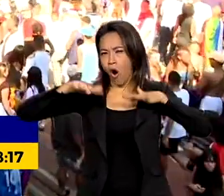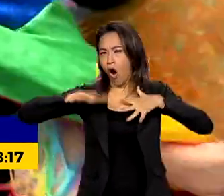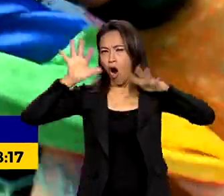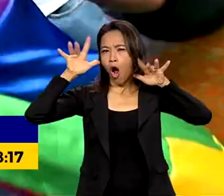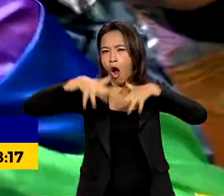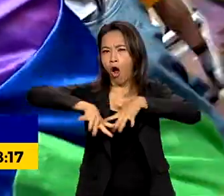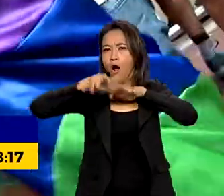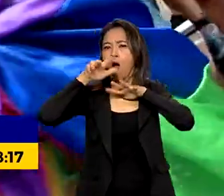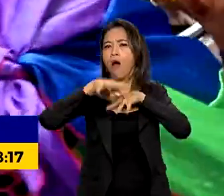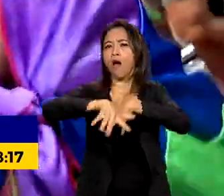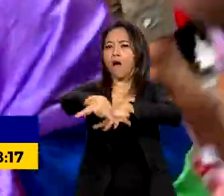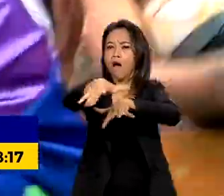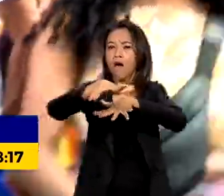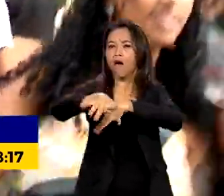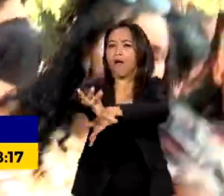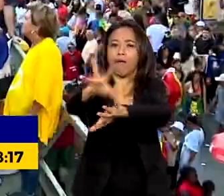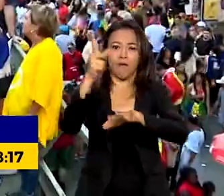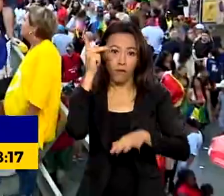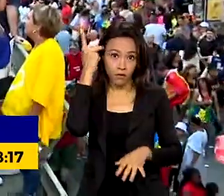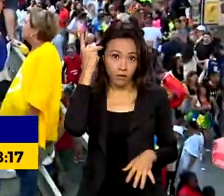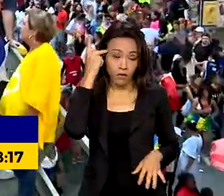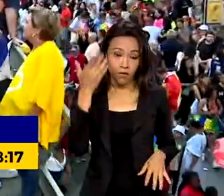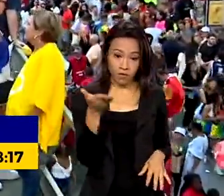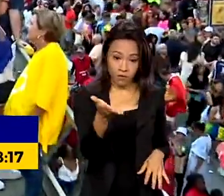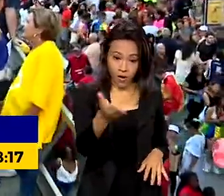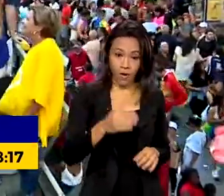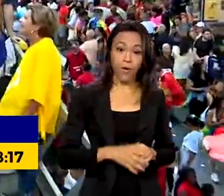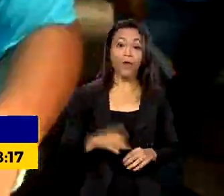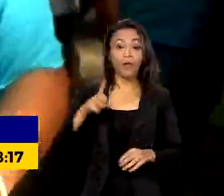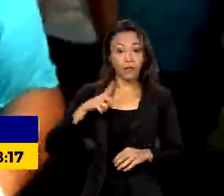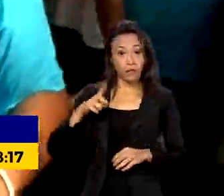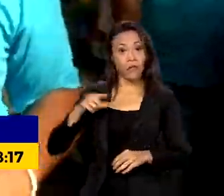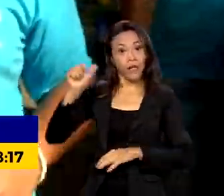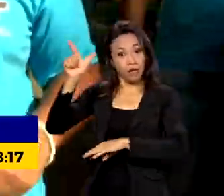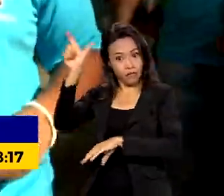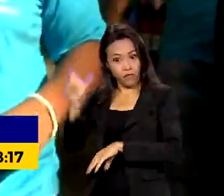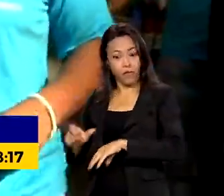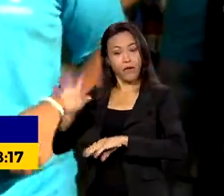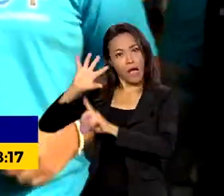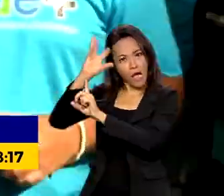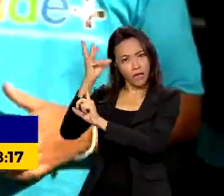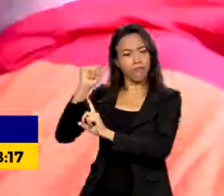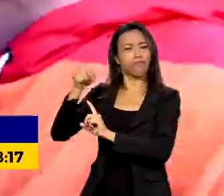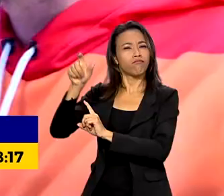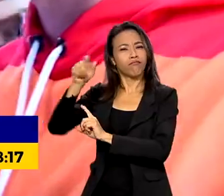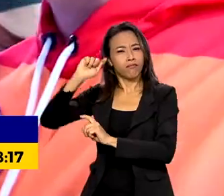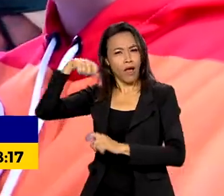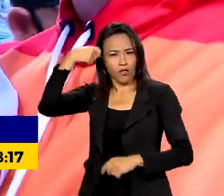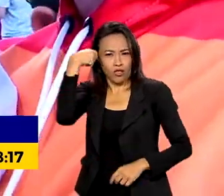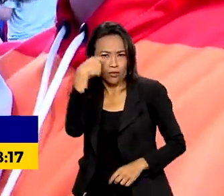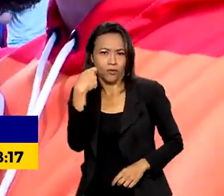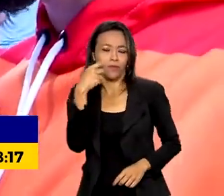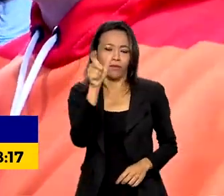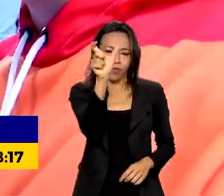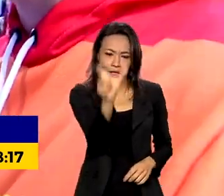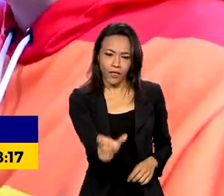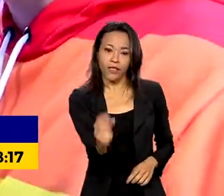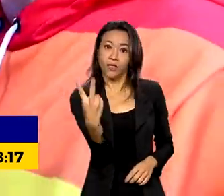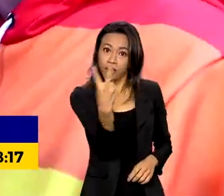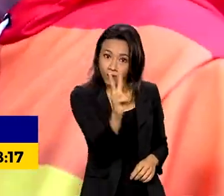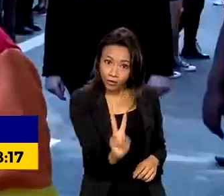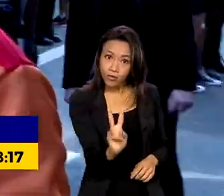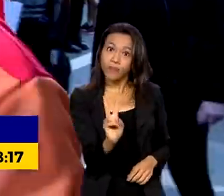Paulista em São Paulo. Muitos artistas foram levar apoio e animar o evento. Esse casal fez questão